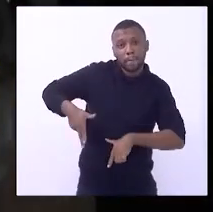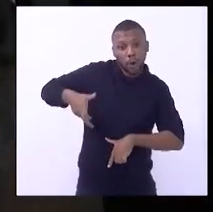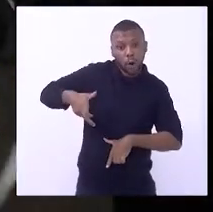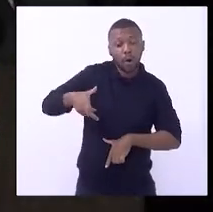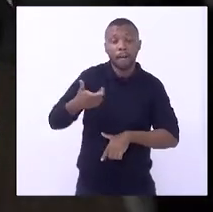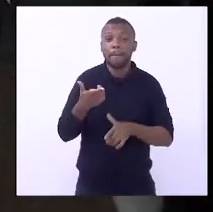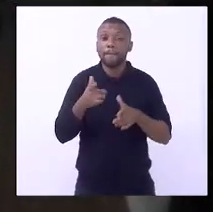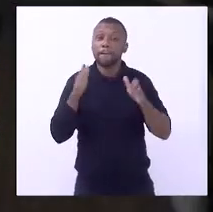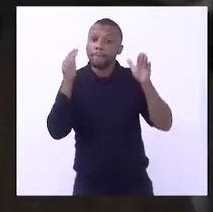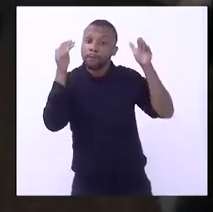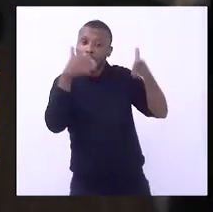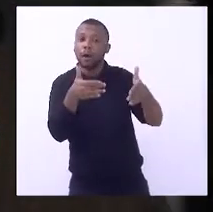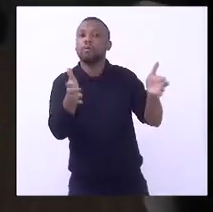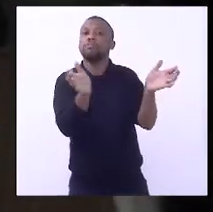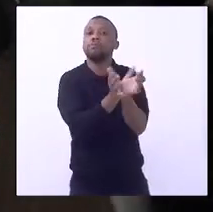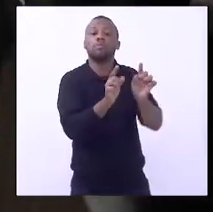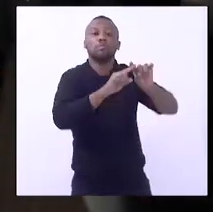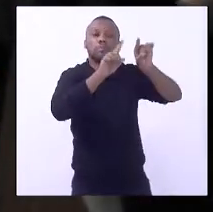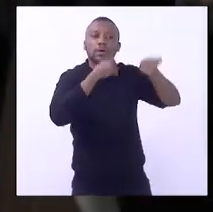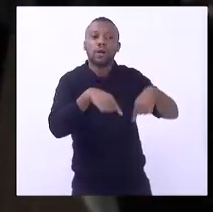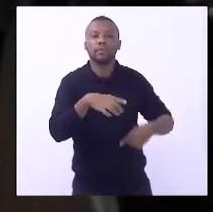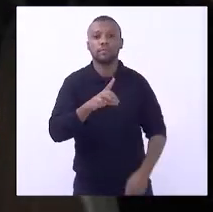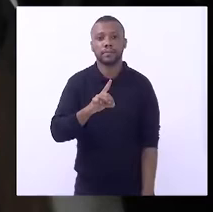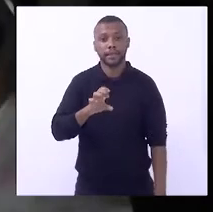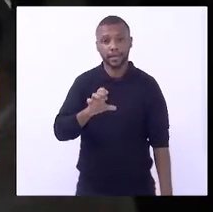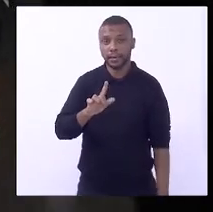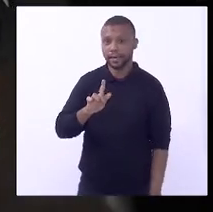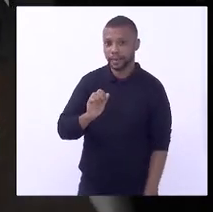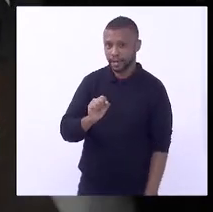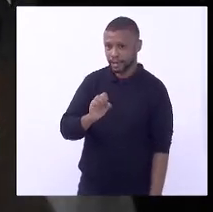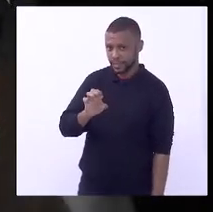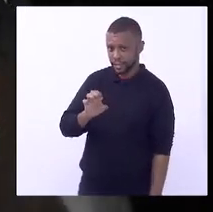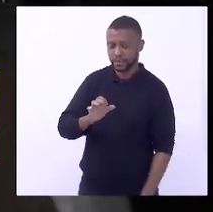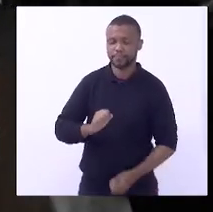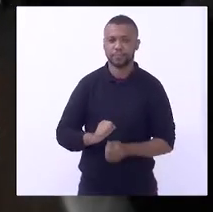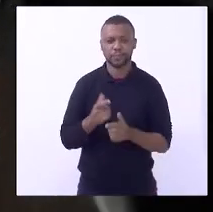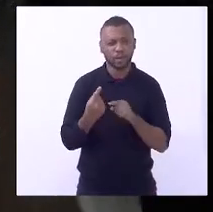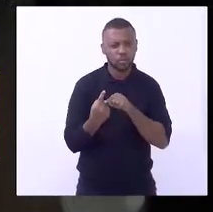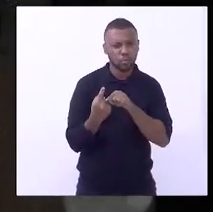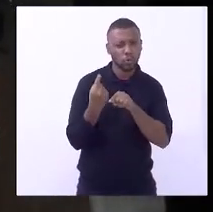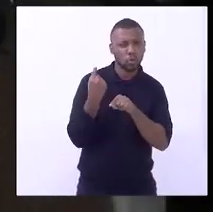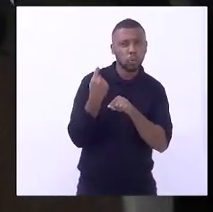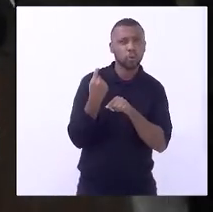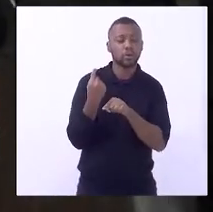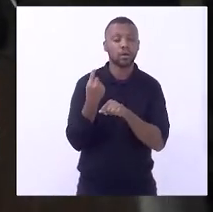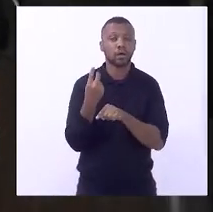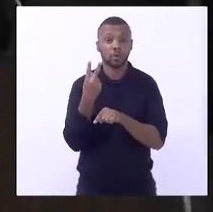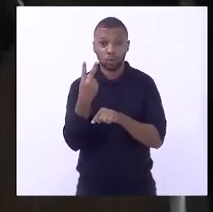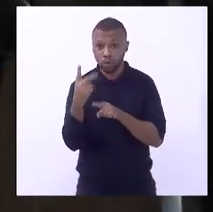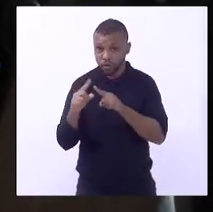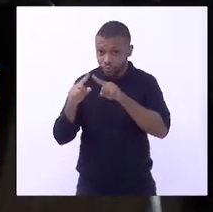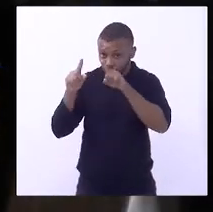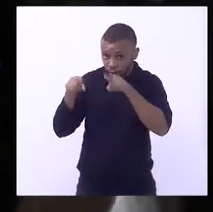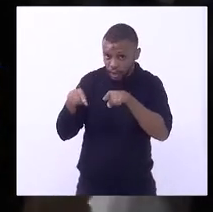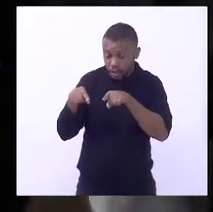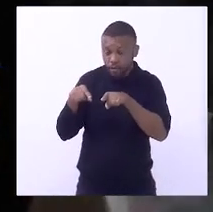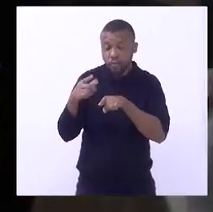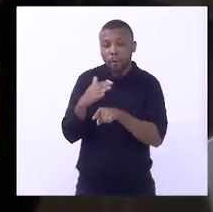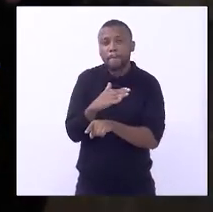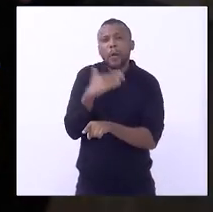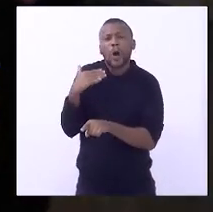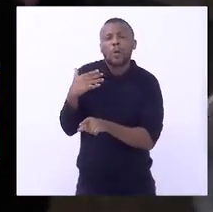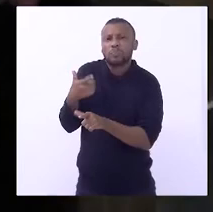DEGAS. A gente, nos últimos dias, 2 agentes de segurança foram